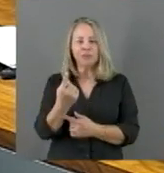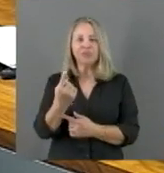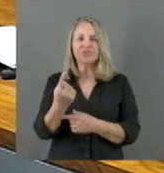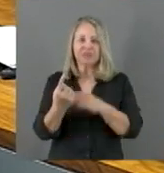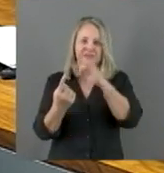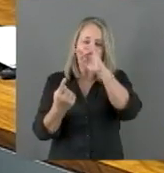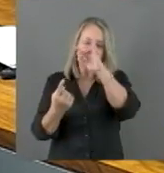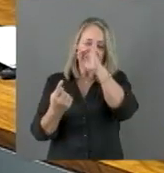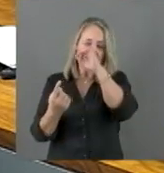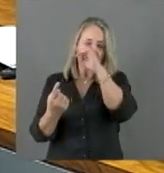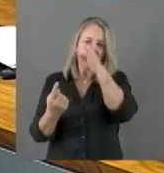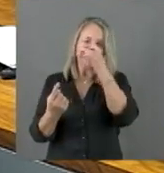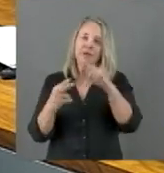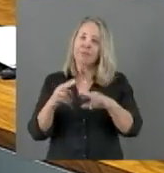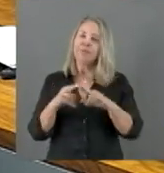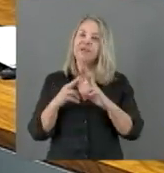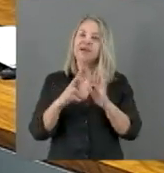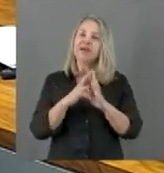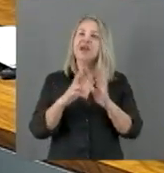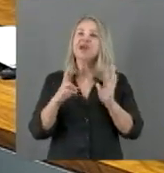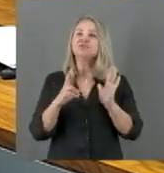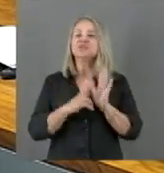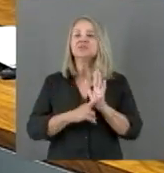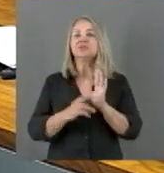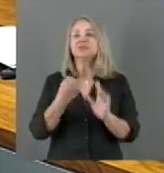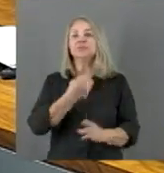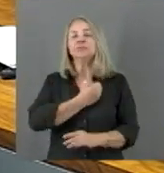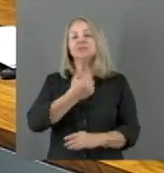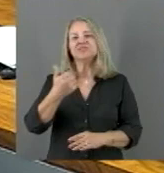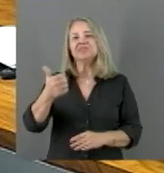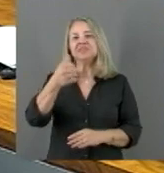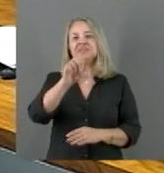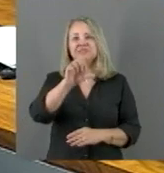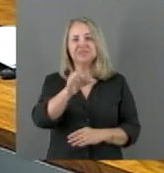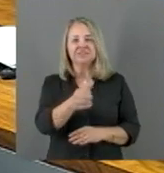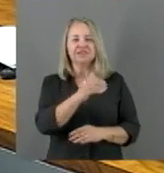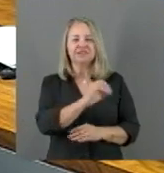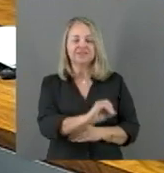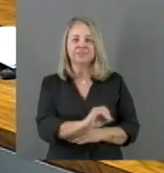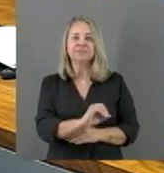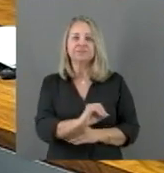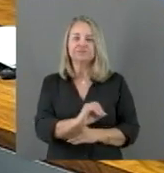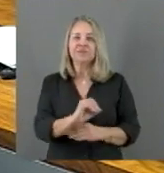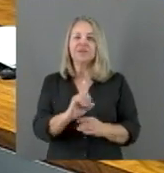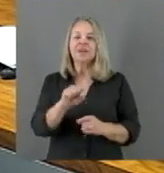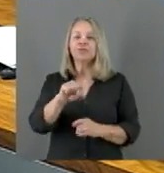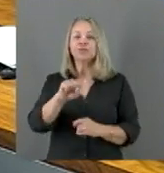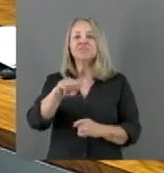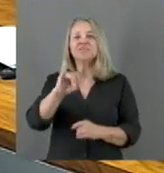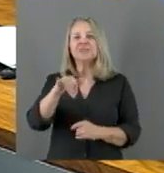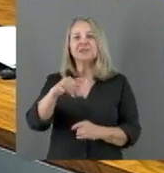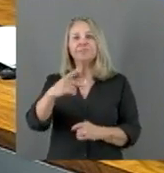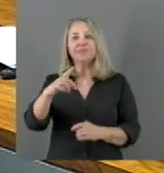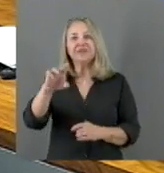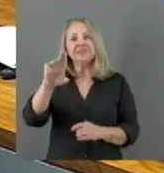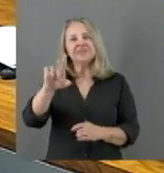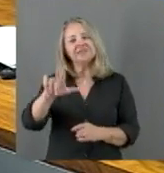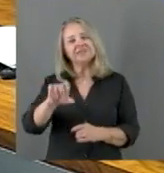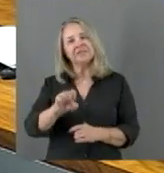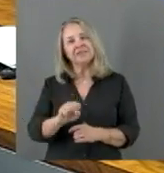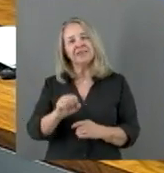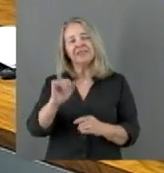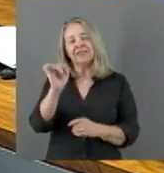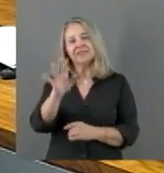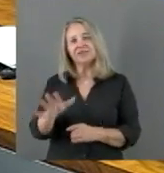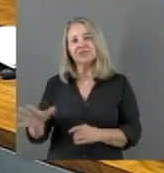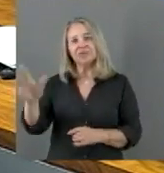da resolução número 160 do Comitê Gestor do Simples Nacional. Por